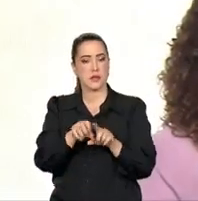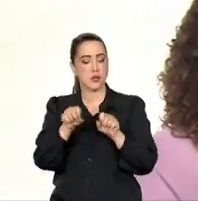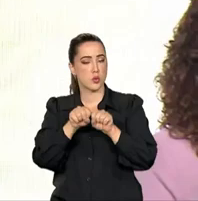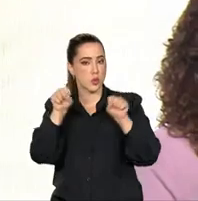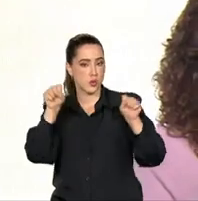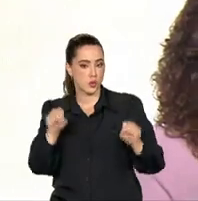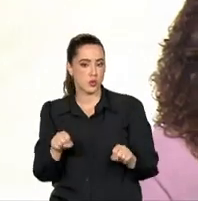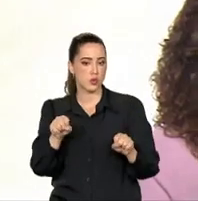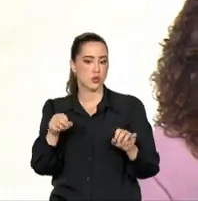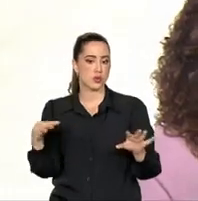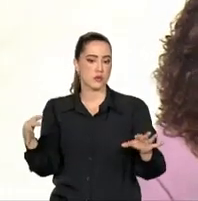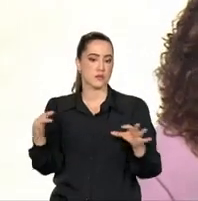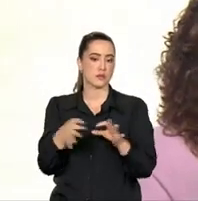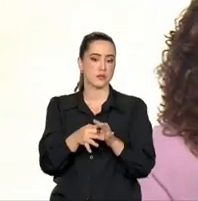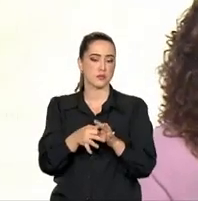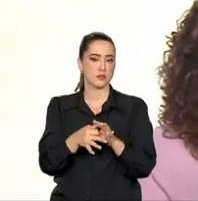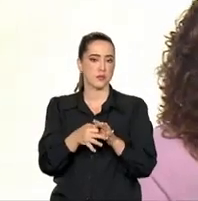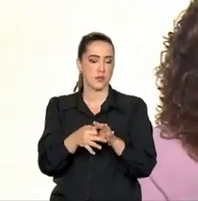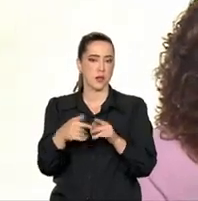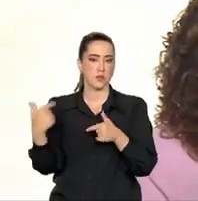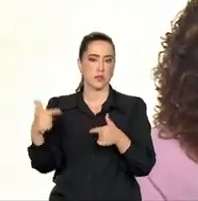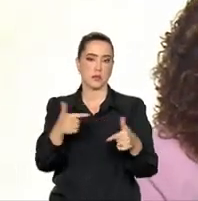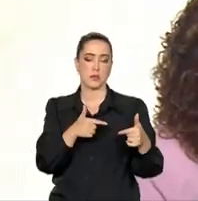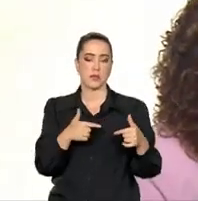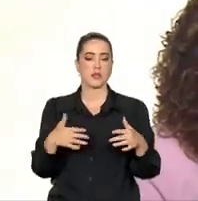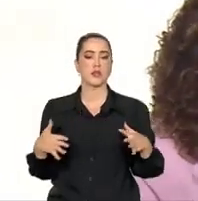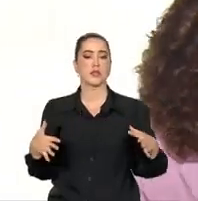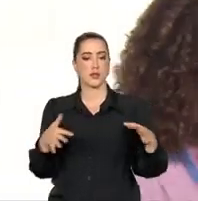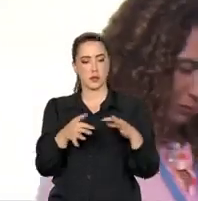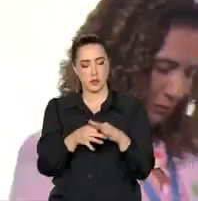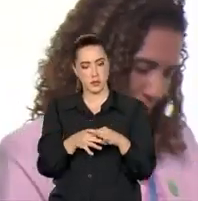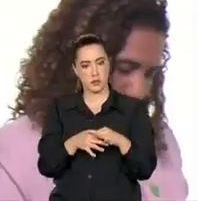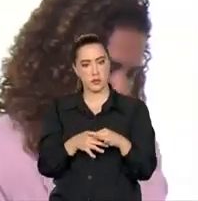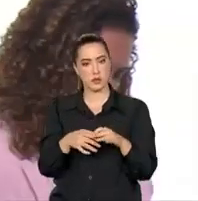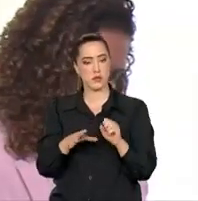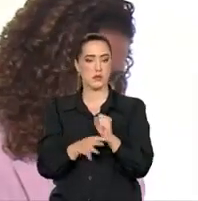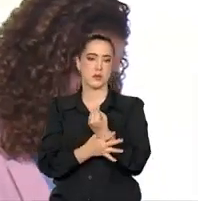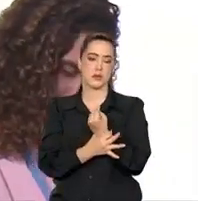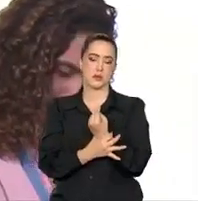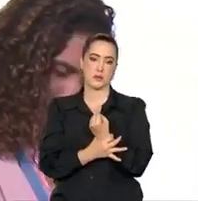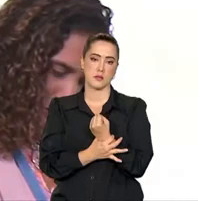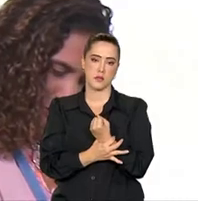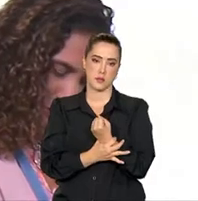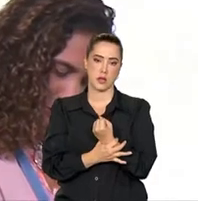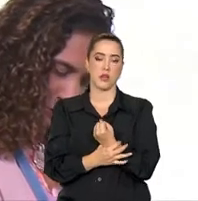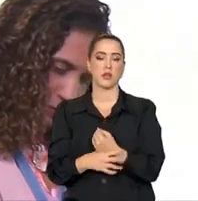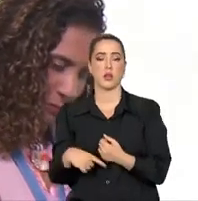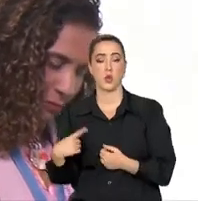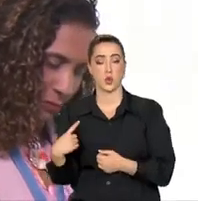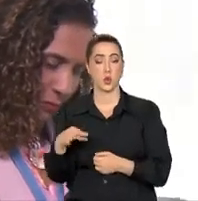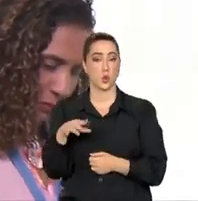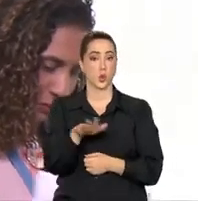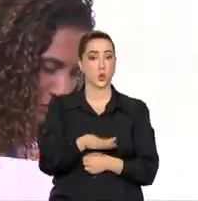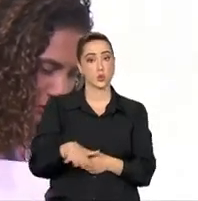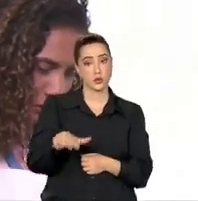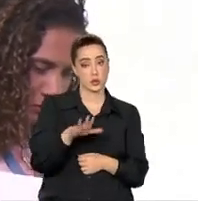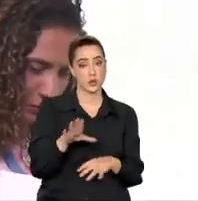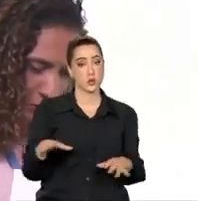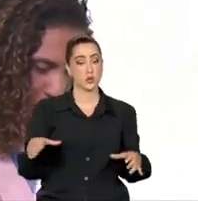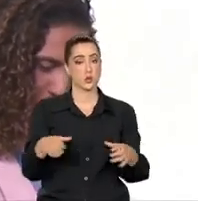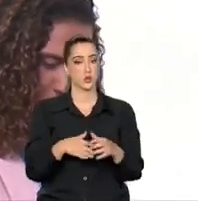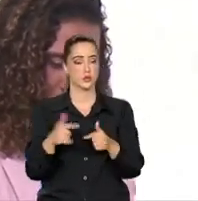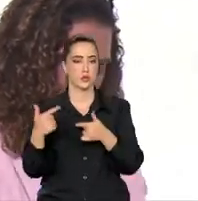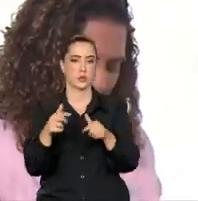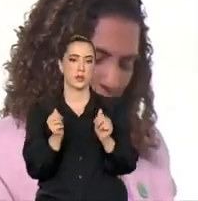sistema vinculado ao trabalho e também à segurança, que são aqueles que a gente